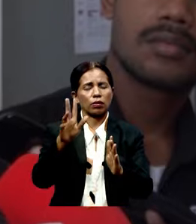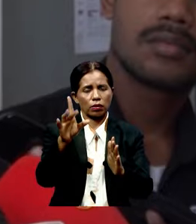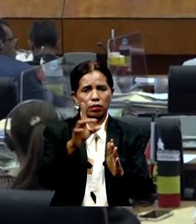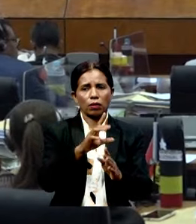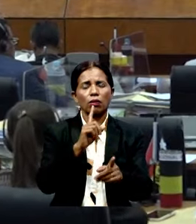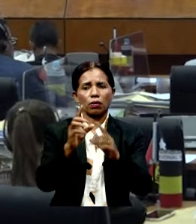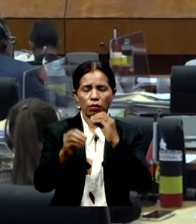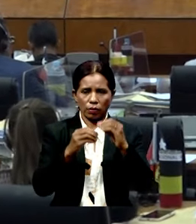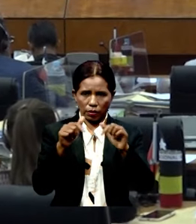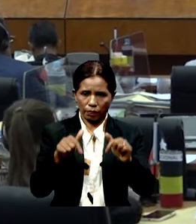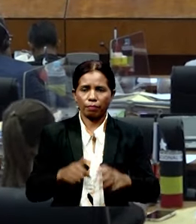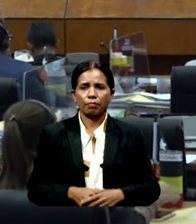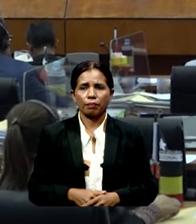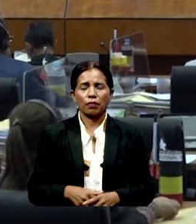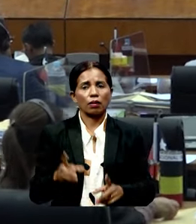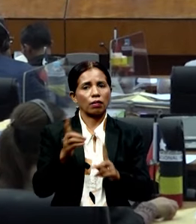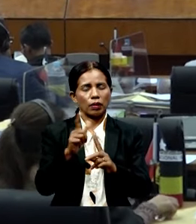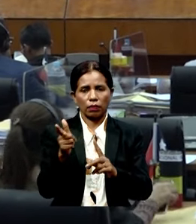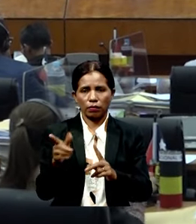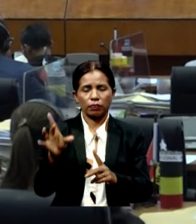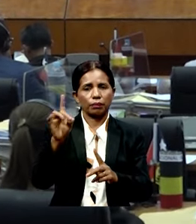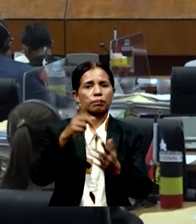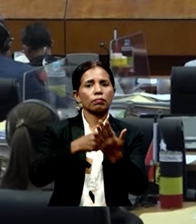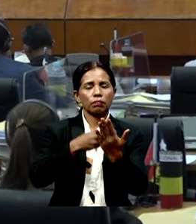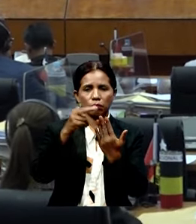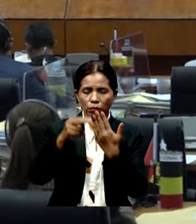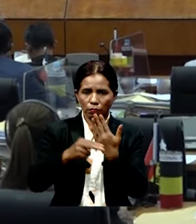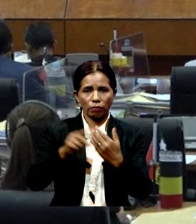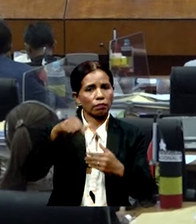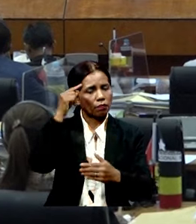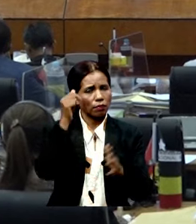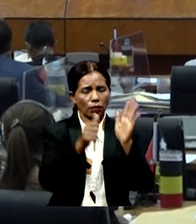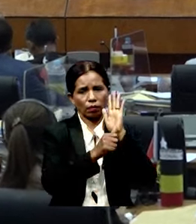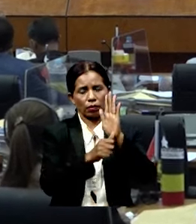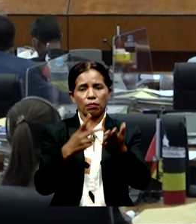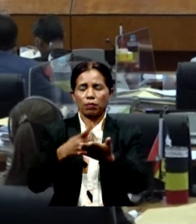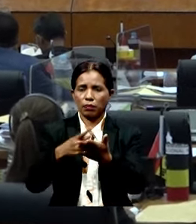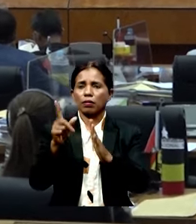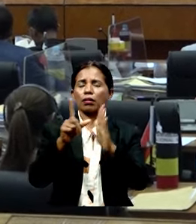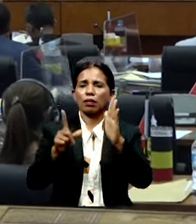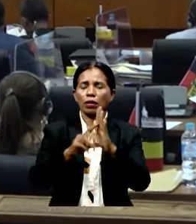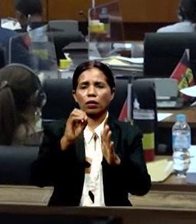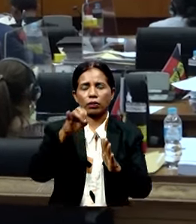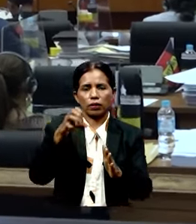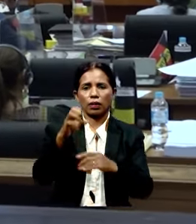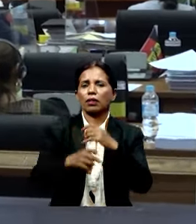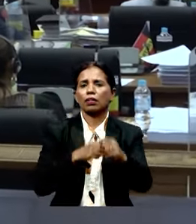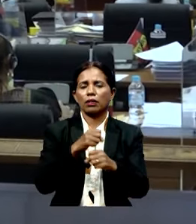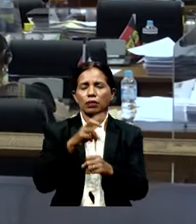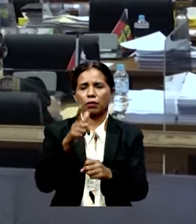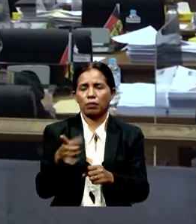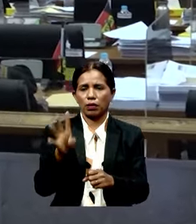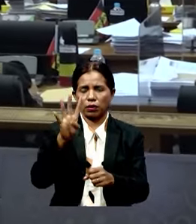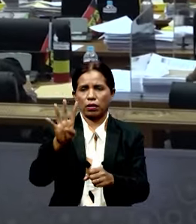badana. Antes ne lorong ronu resinto lu fula novembro ne, governo apresenta una proposta lei orsamento geral staru tinang riu ronu resinghat,